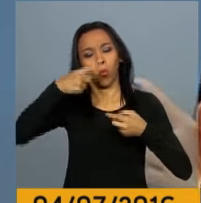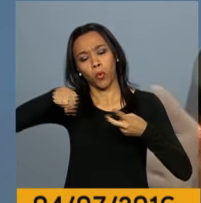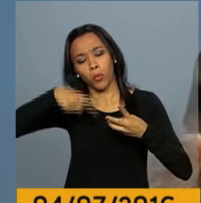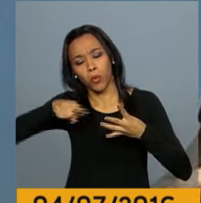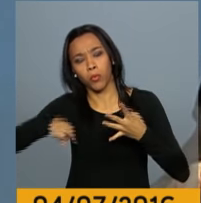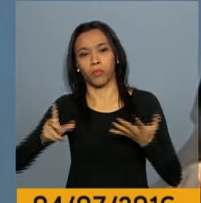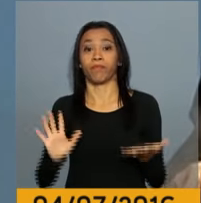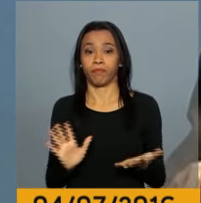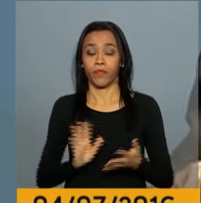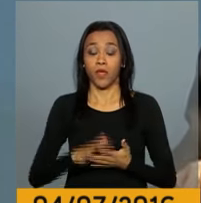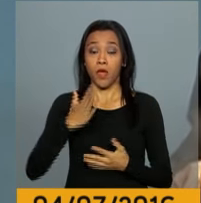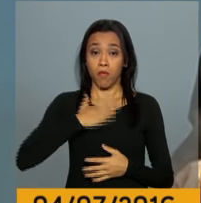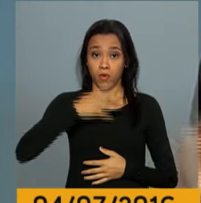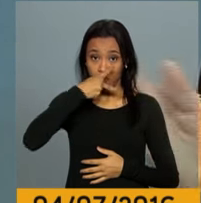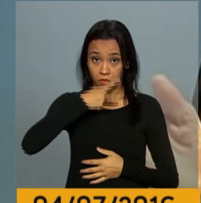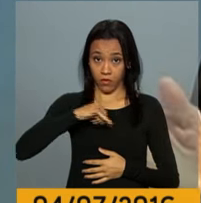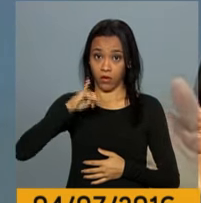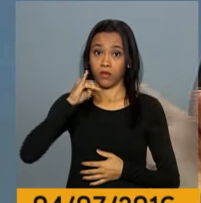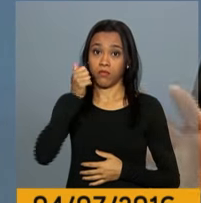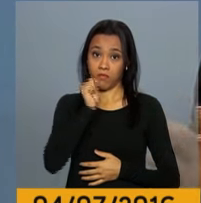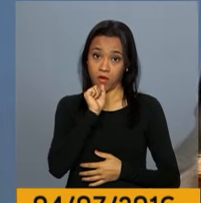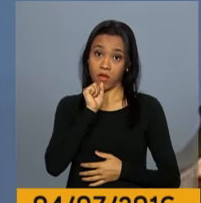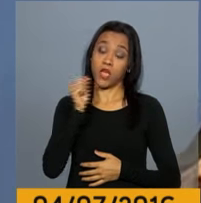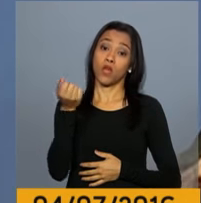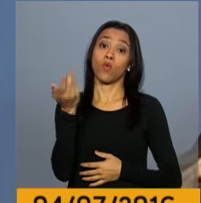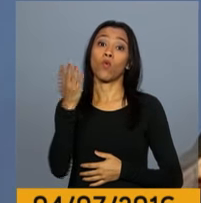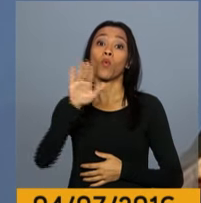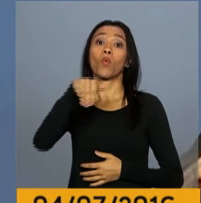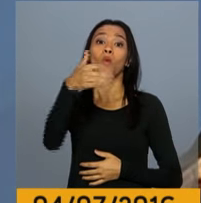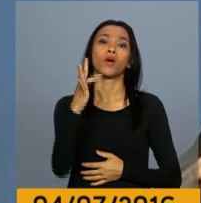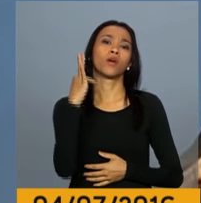Meus pais, quando vieram ao Brasil,